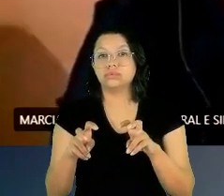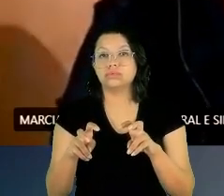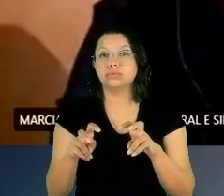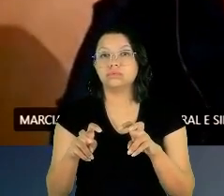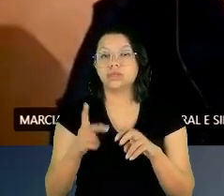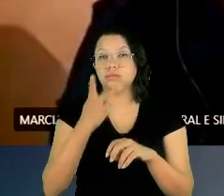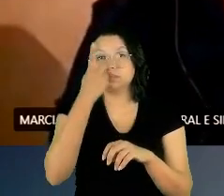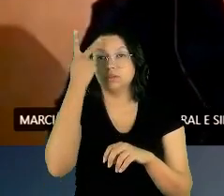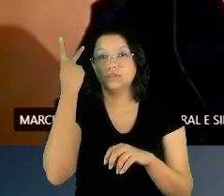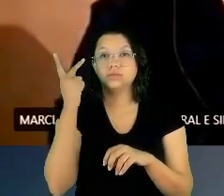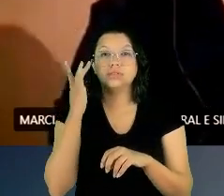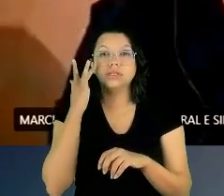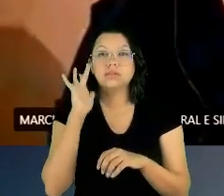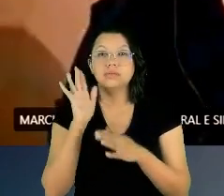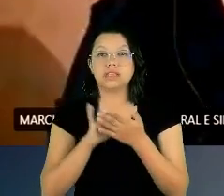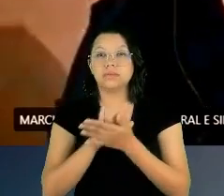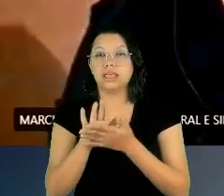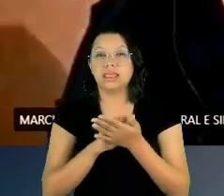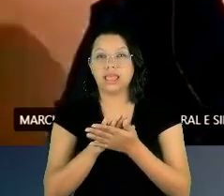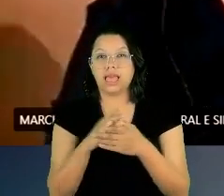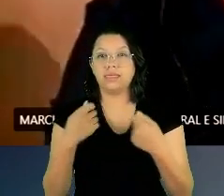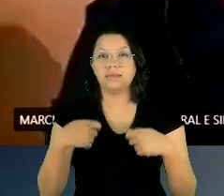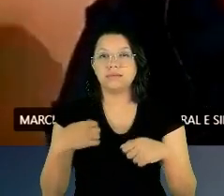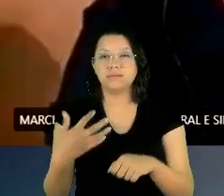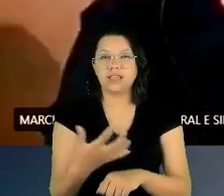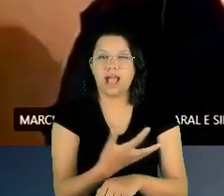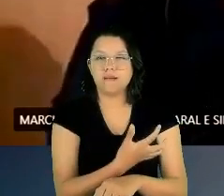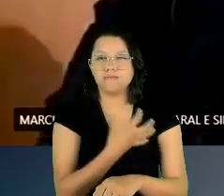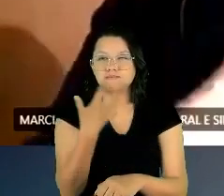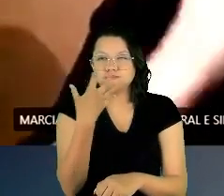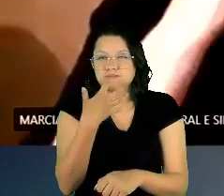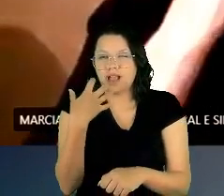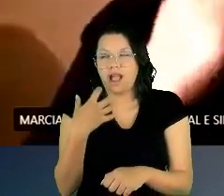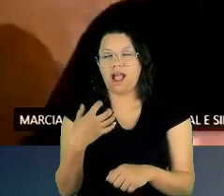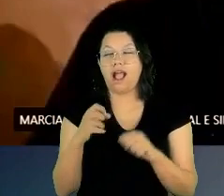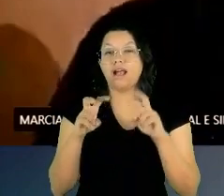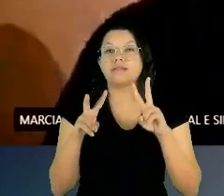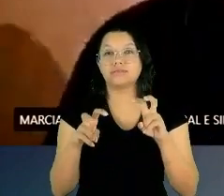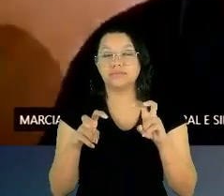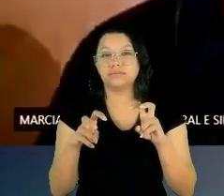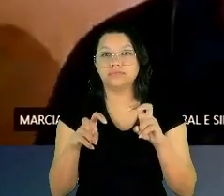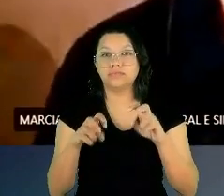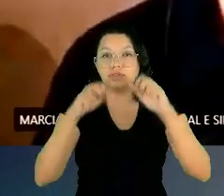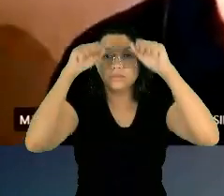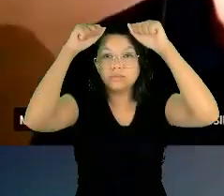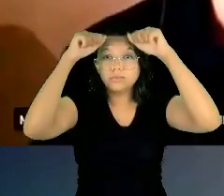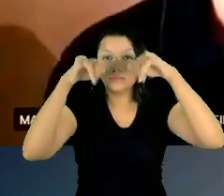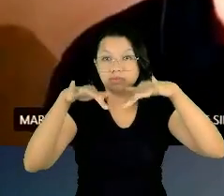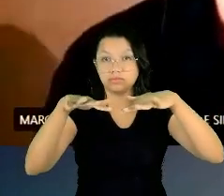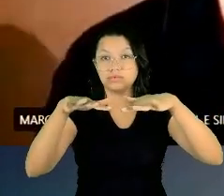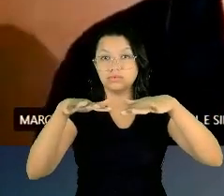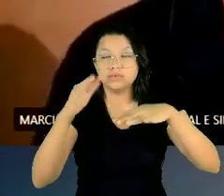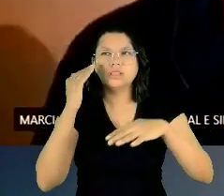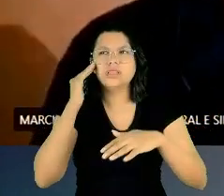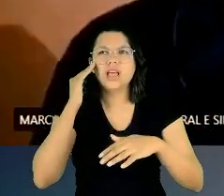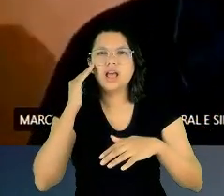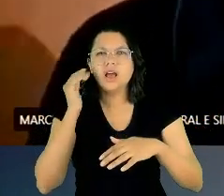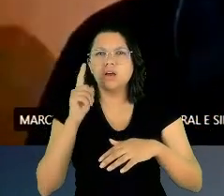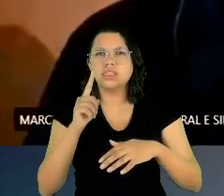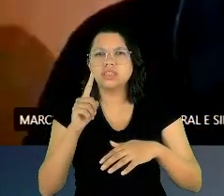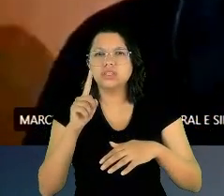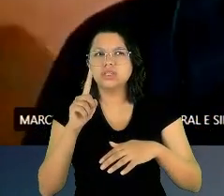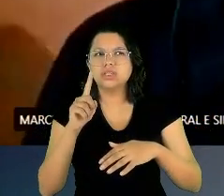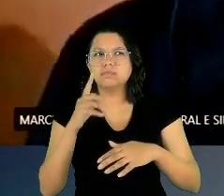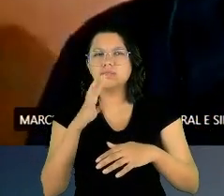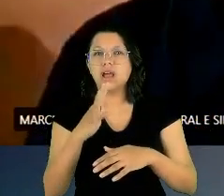exatamente essas palavras, livro para leigos que desejam se apaixonar pelo assunto. Ah, que legal, sobre o transtorno do espectro autista? Não,